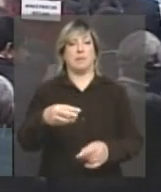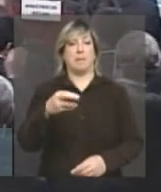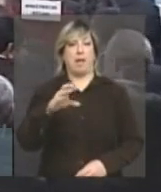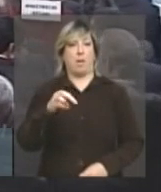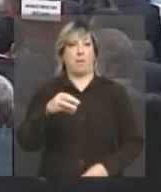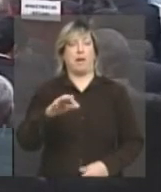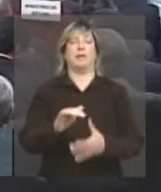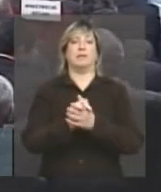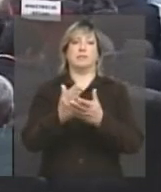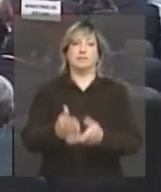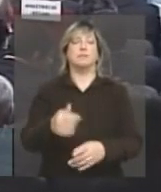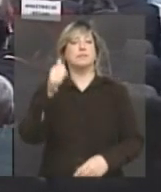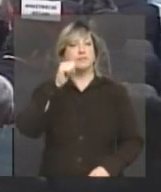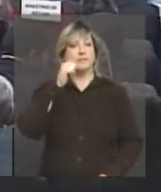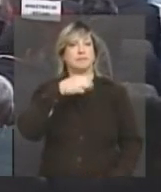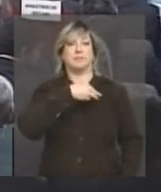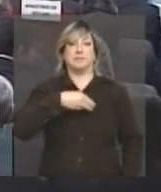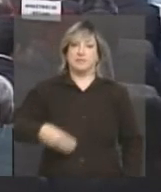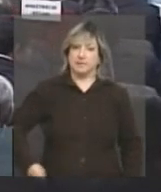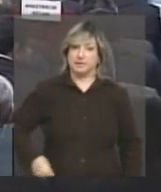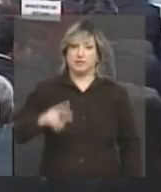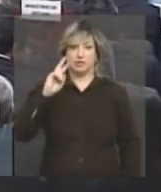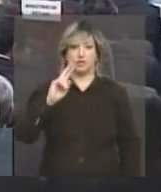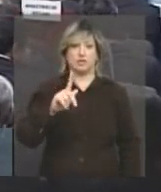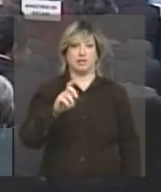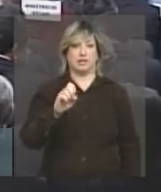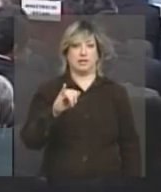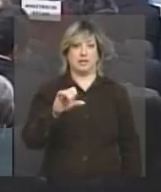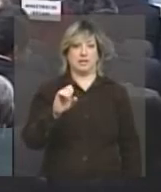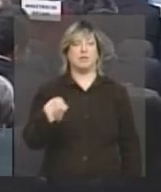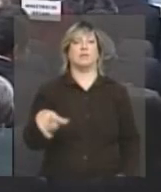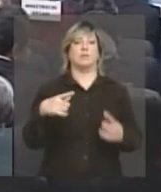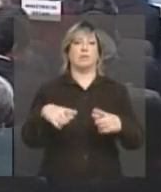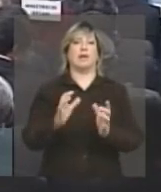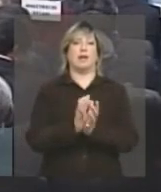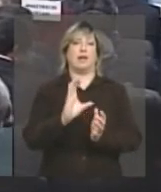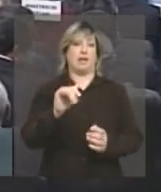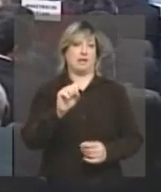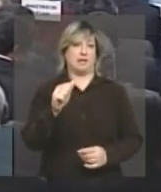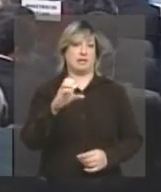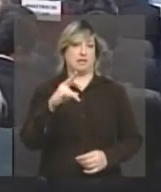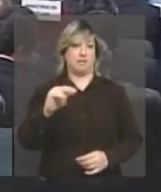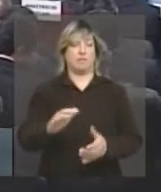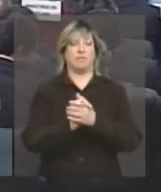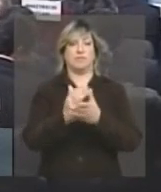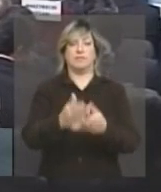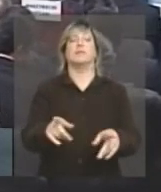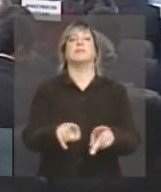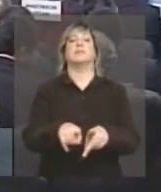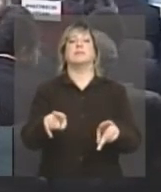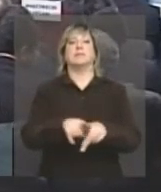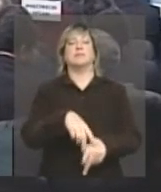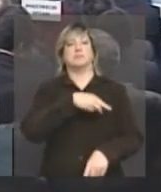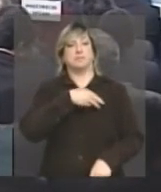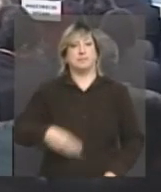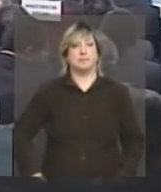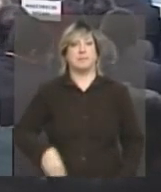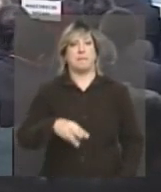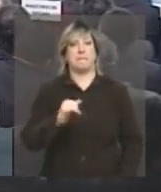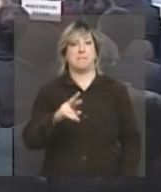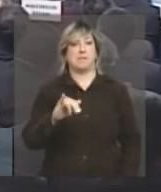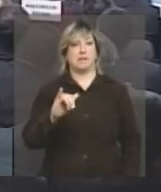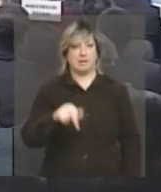Ministra-Chefe da Casa Civil, Gleisi Hoffmann, Ministro do Planejamento, Orçamento e Gestão, minha querida amiga